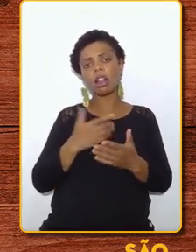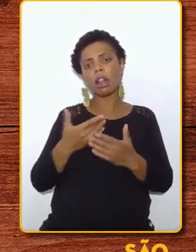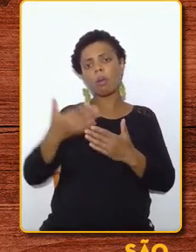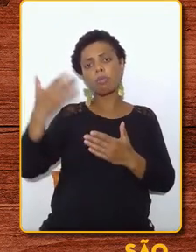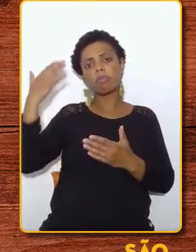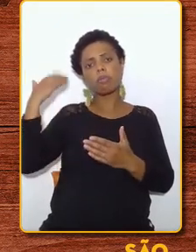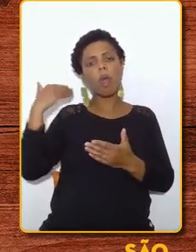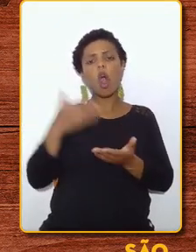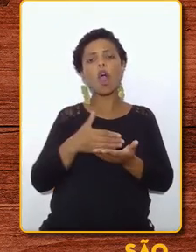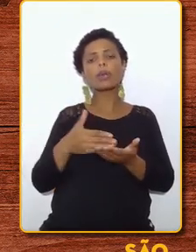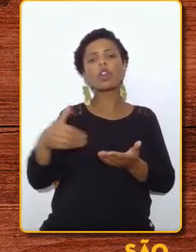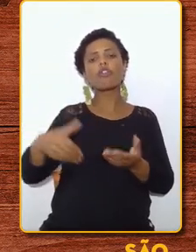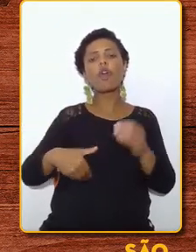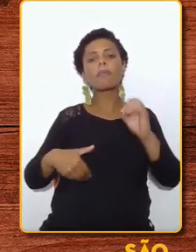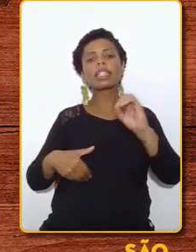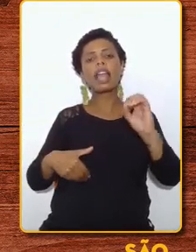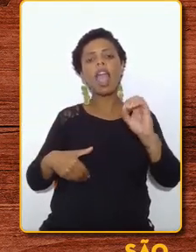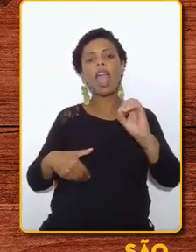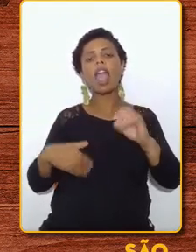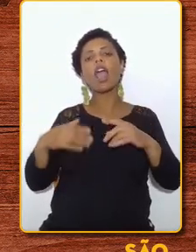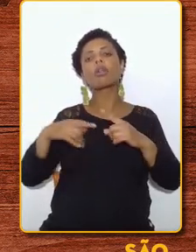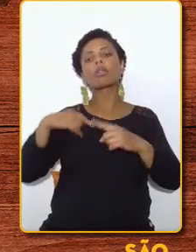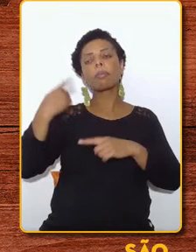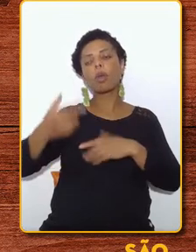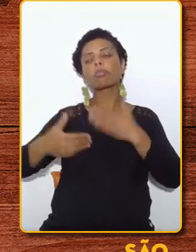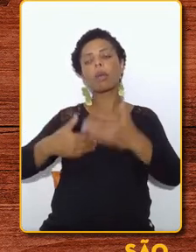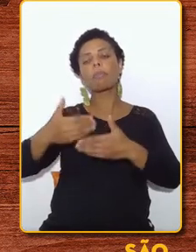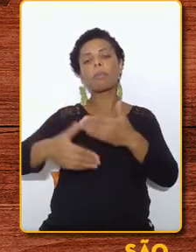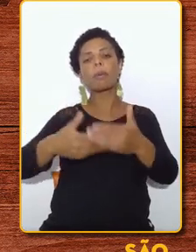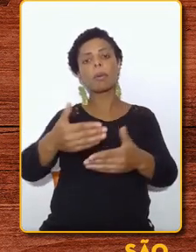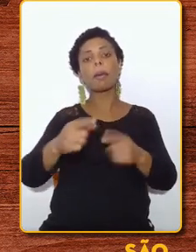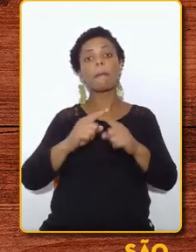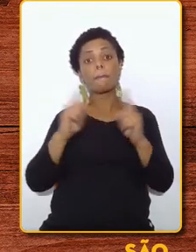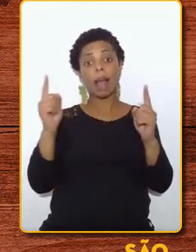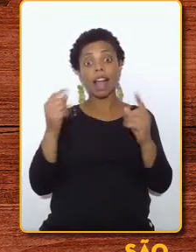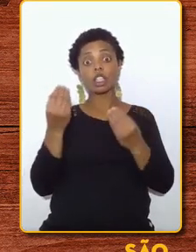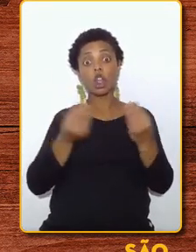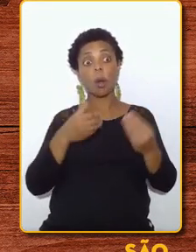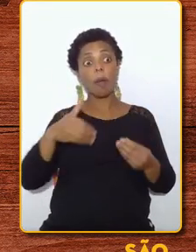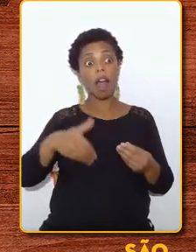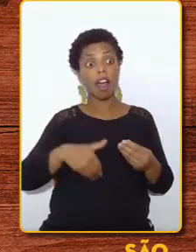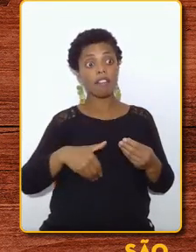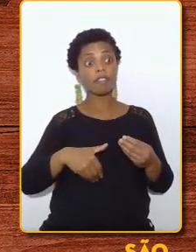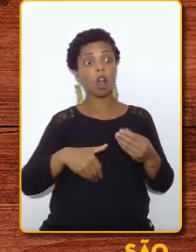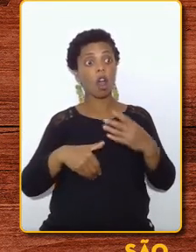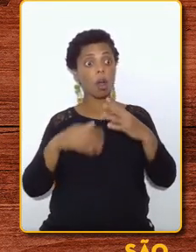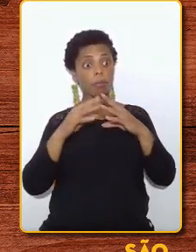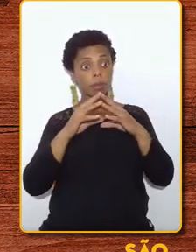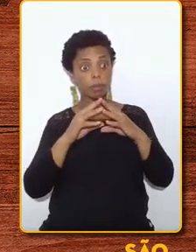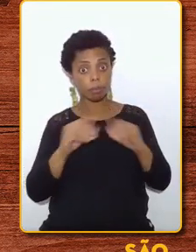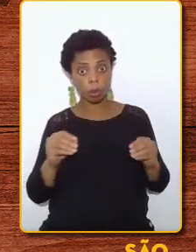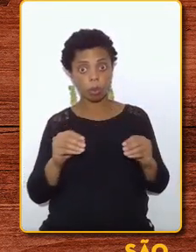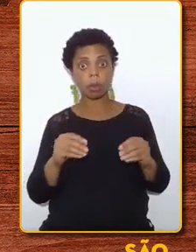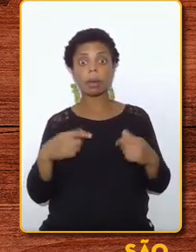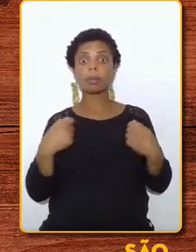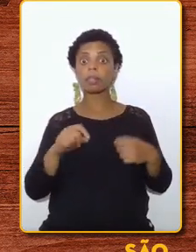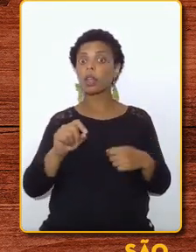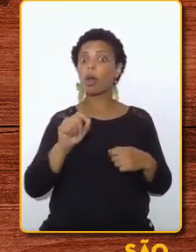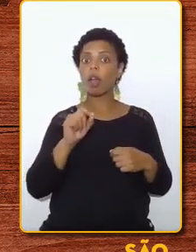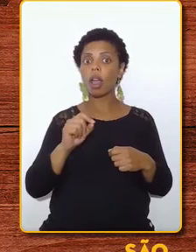Zero, perpassando todo o nosso governo, mas a superação da fome colocava na ordem do dia produzir comida de